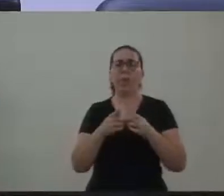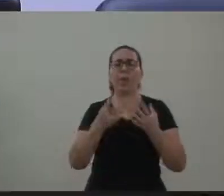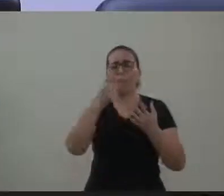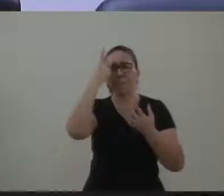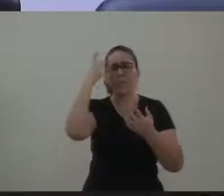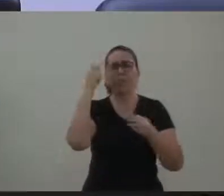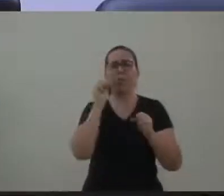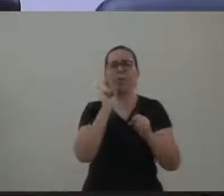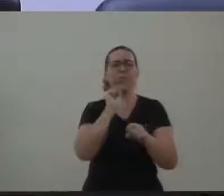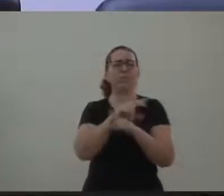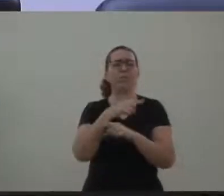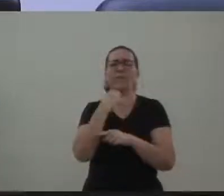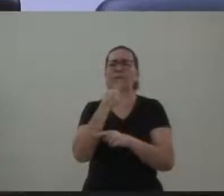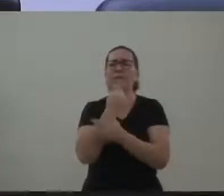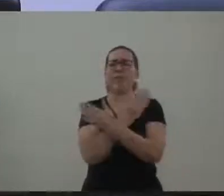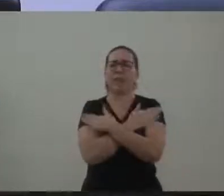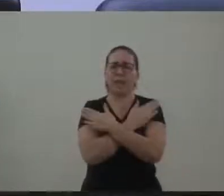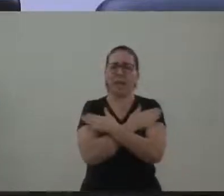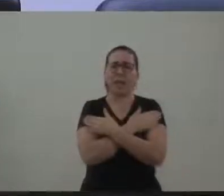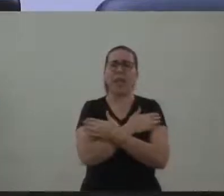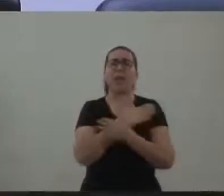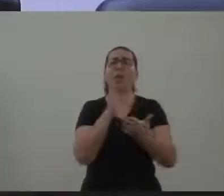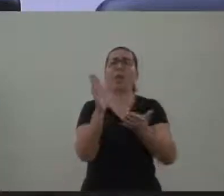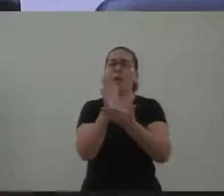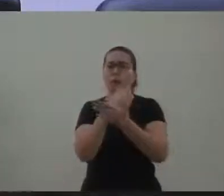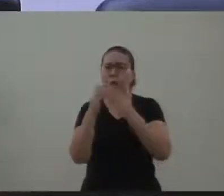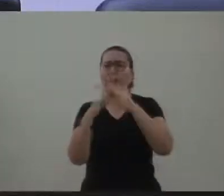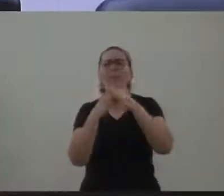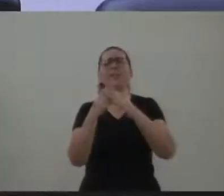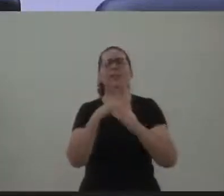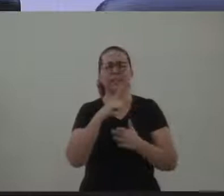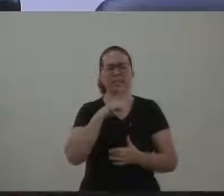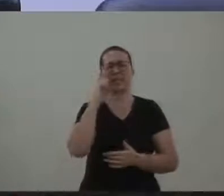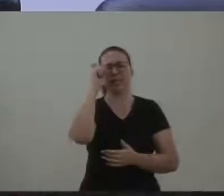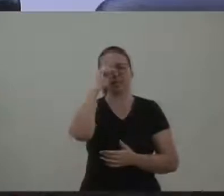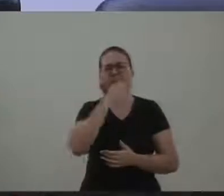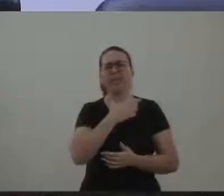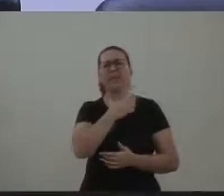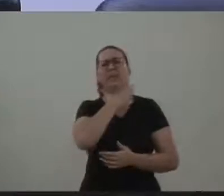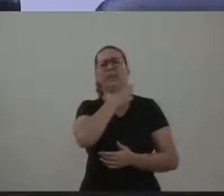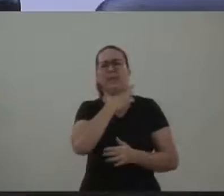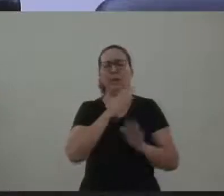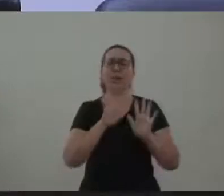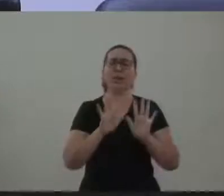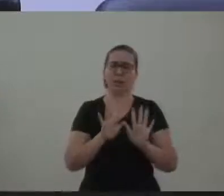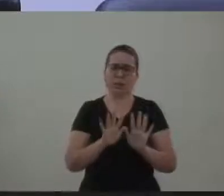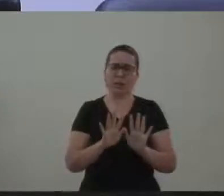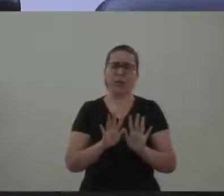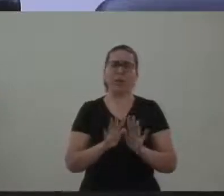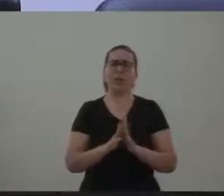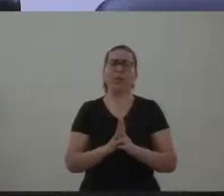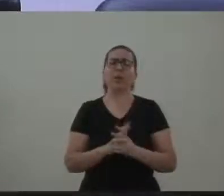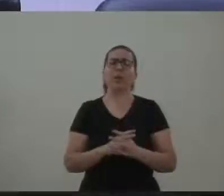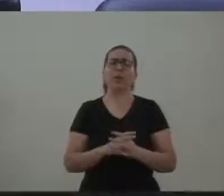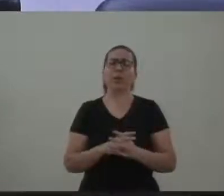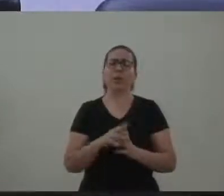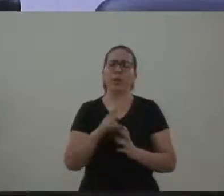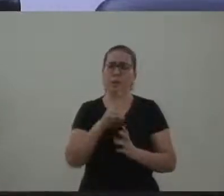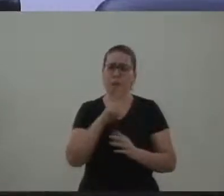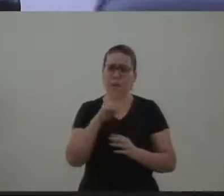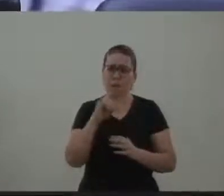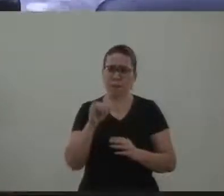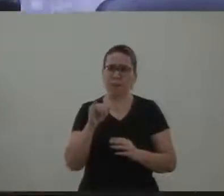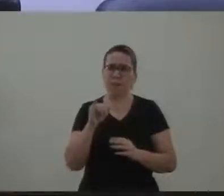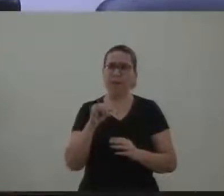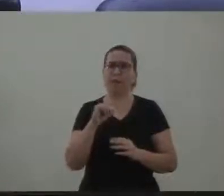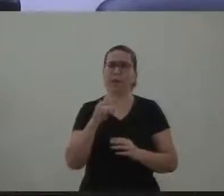como várias empresas estão em dificuldades. Mas, ora, se a projeção é